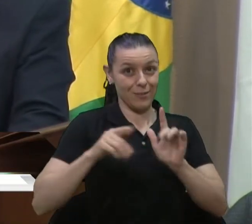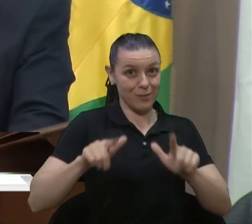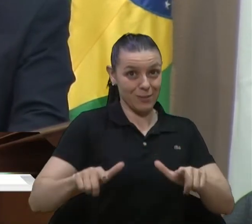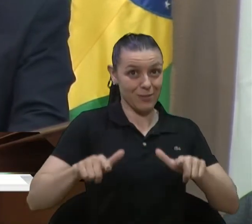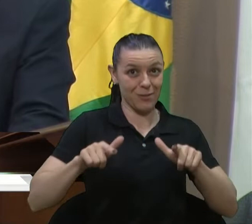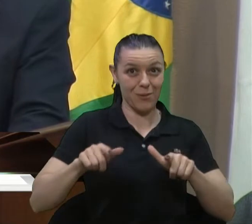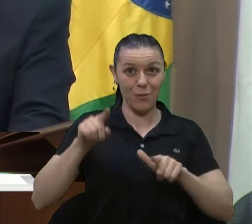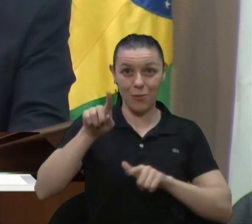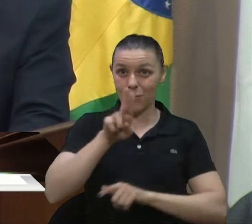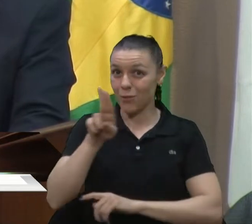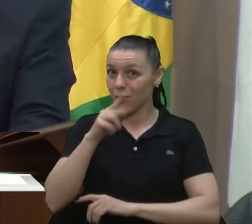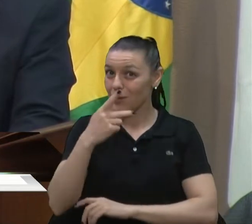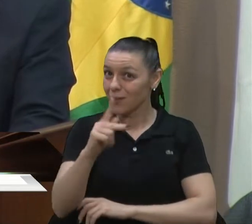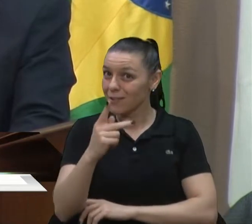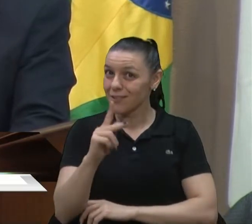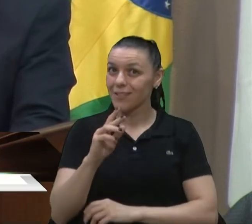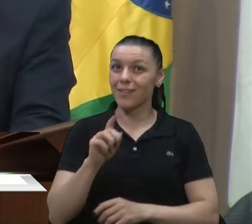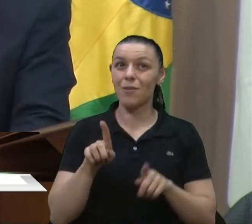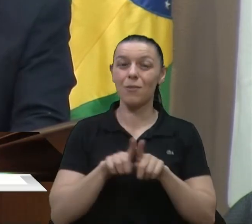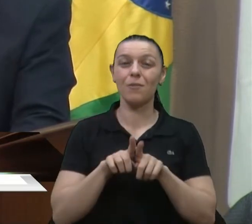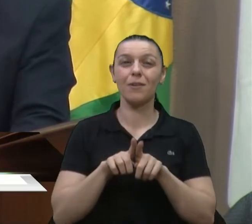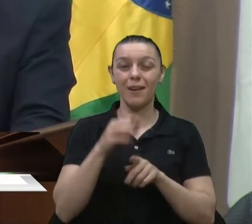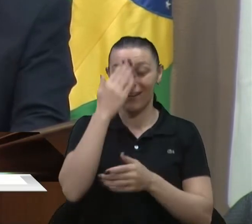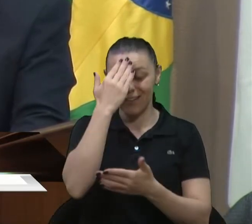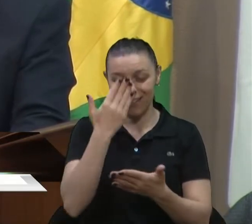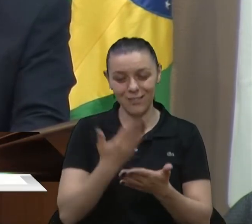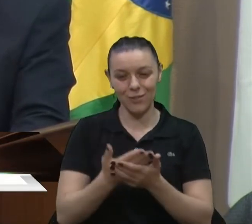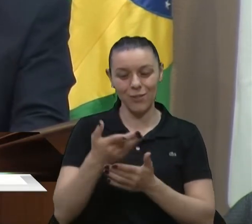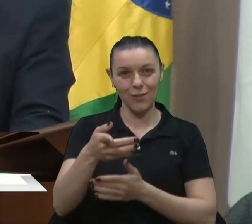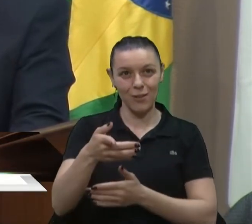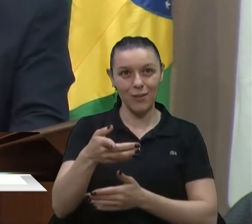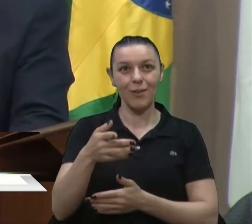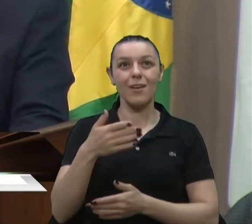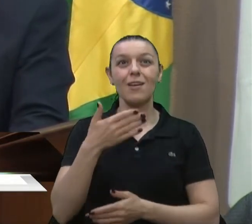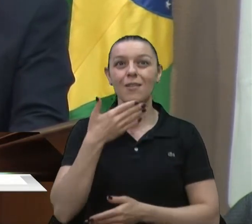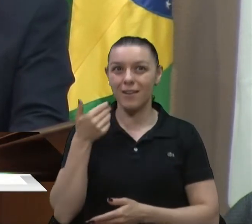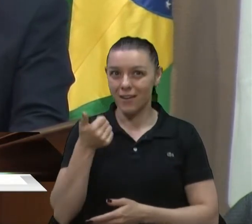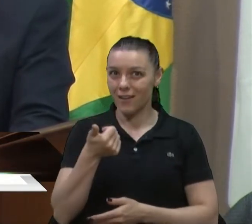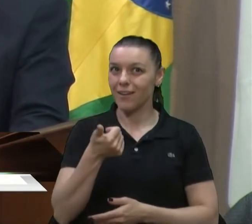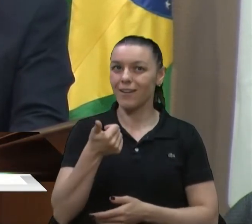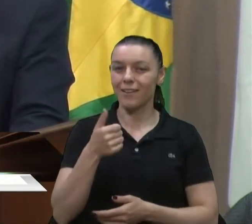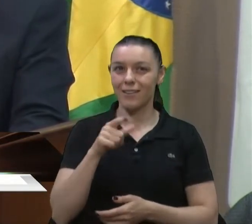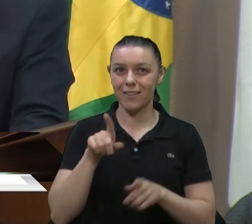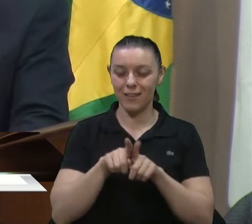Gigante pela própria natureza, és velha, és forte,